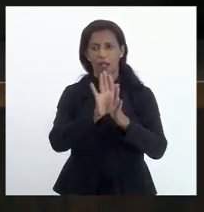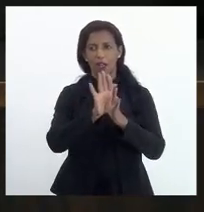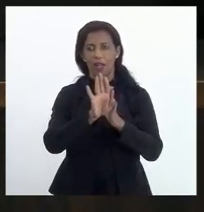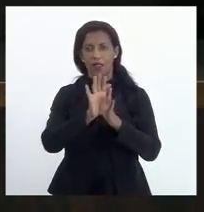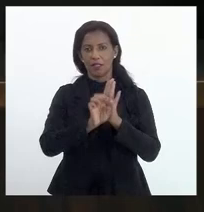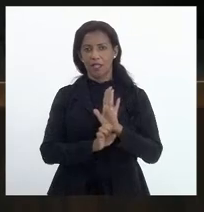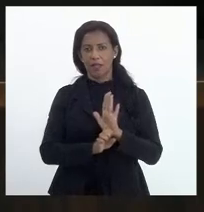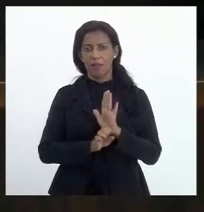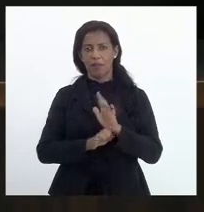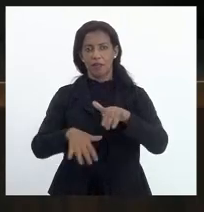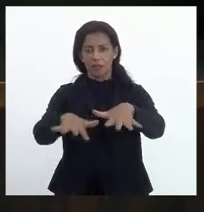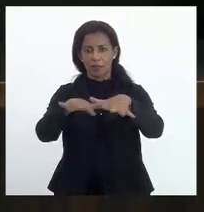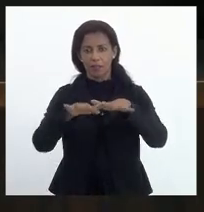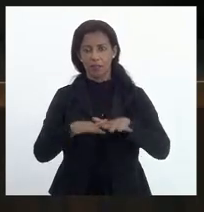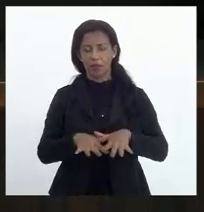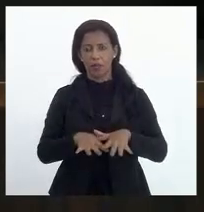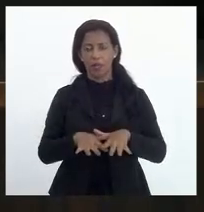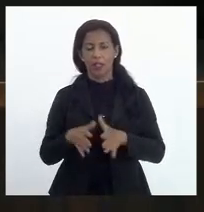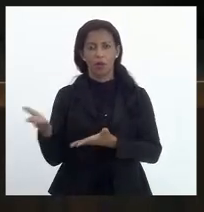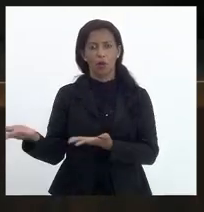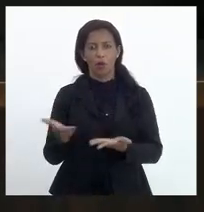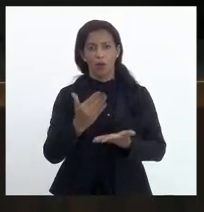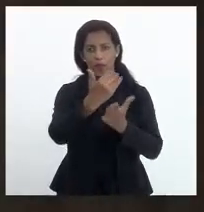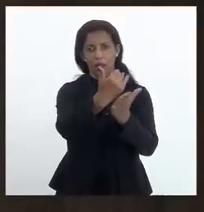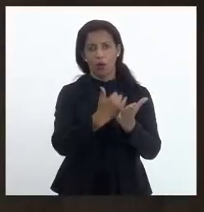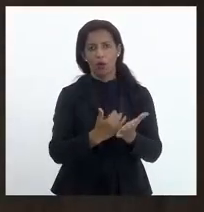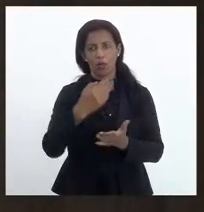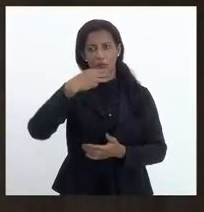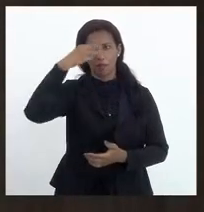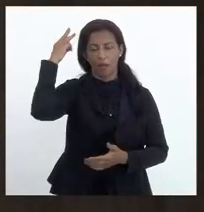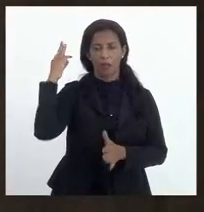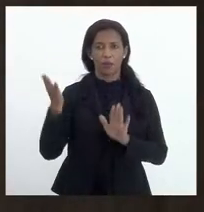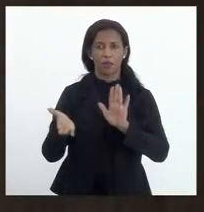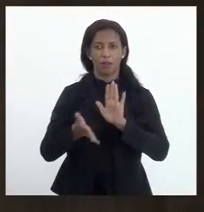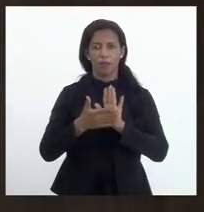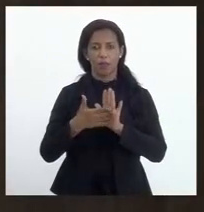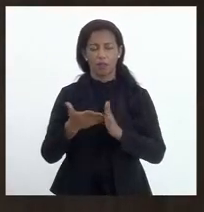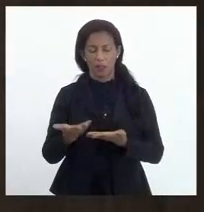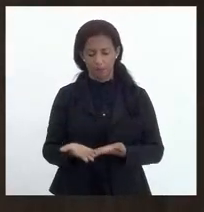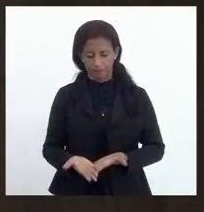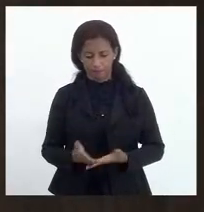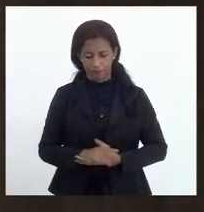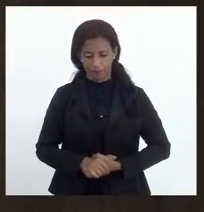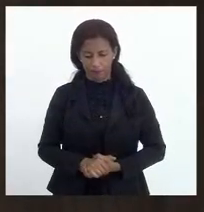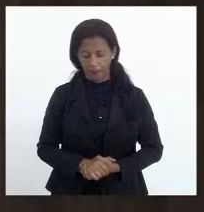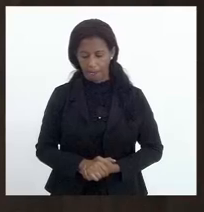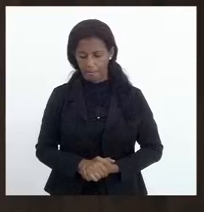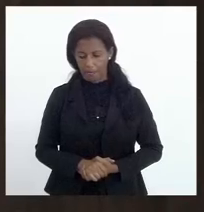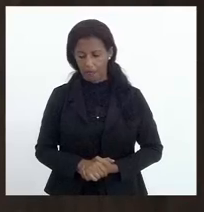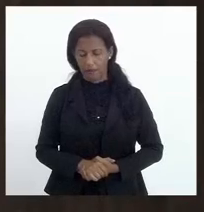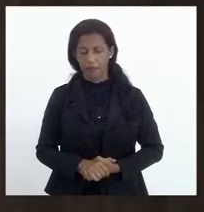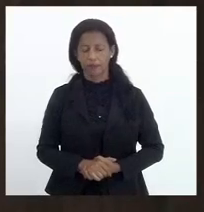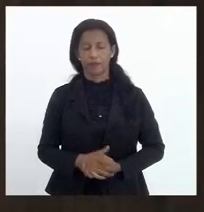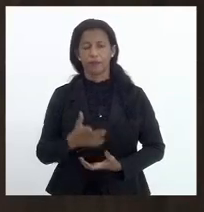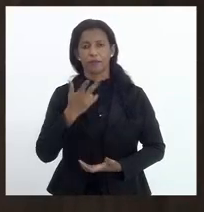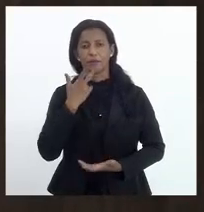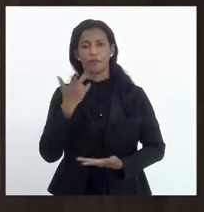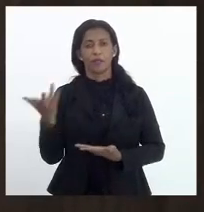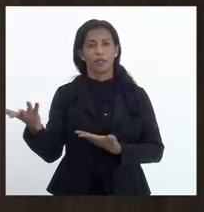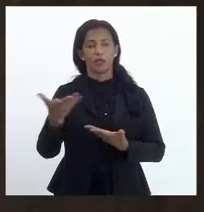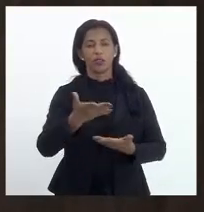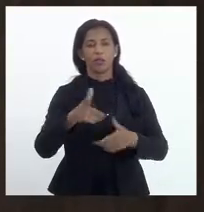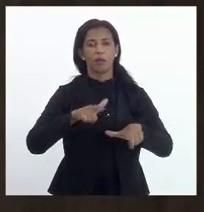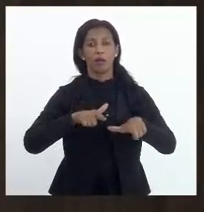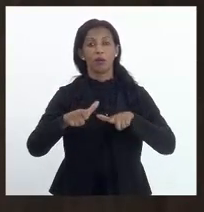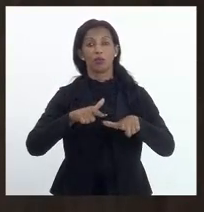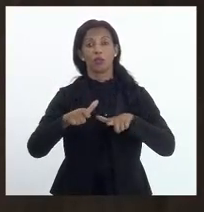plenário. Uma questão de ordem, presidente. Questão de ordem, deputado Márcio Pacheco. Esse parecer, senhor presidente, eu ia solicitar a Vossa Excelência, se possível, chamar os trabalhos da